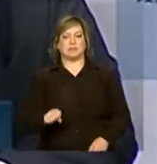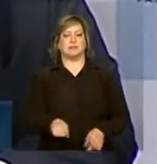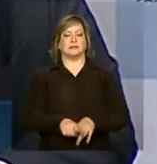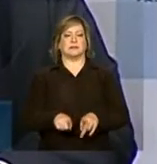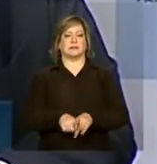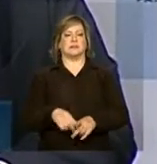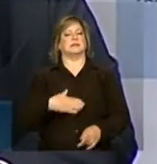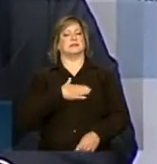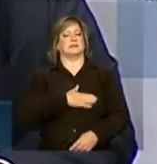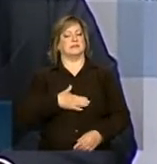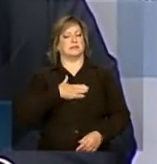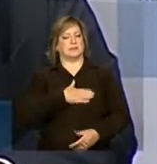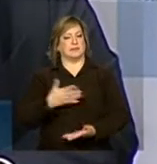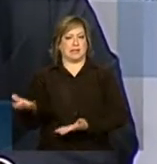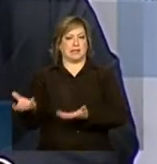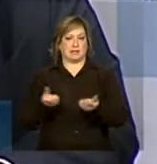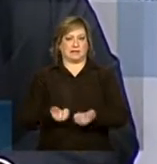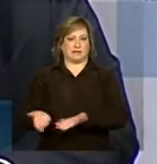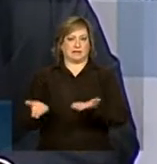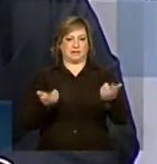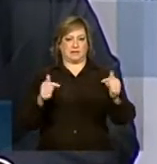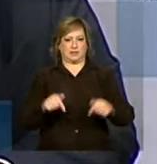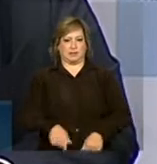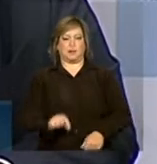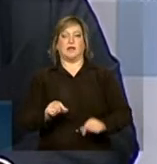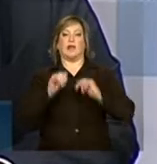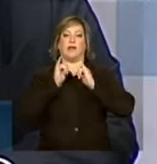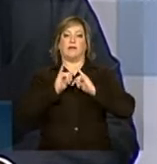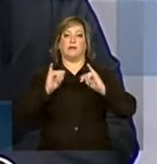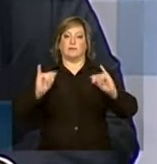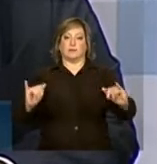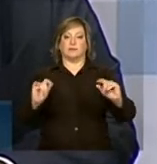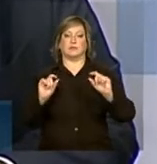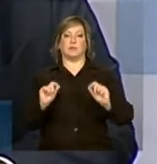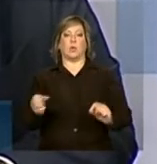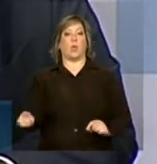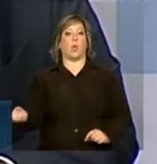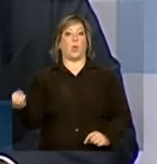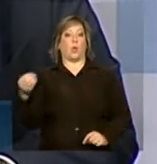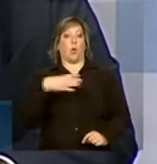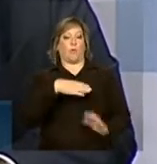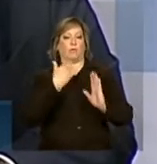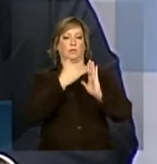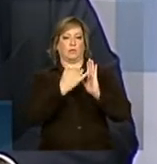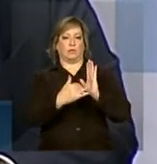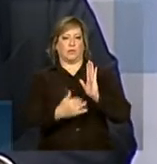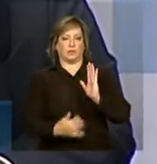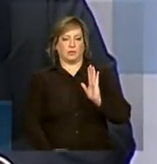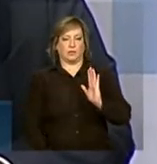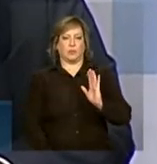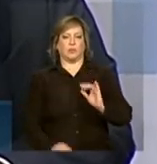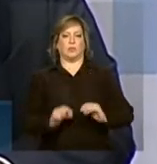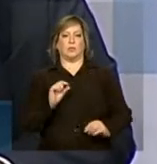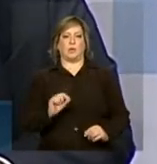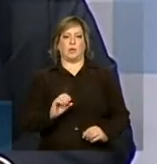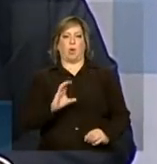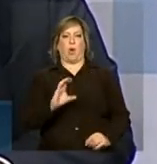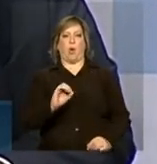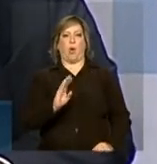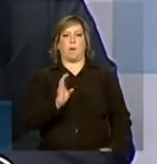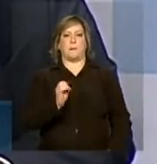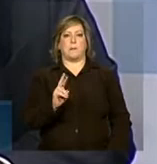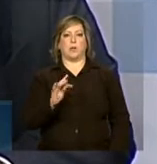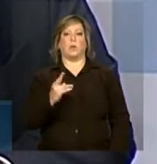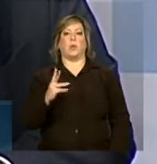grande recebê-los hoje para anunciar o novo rol de cobertura